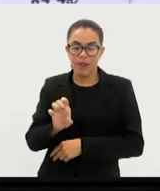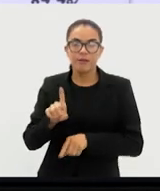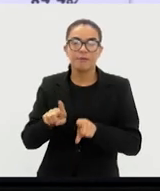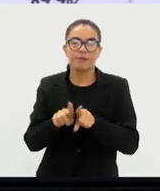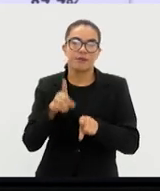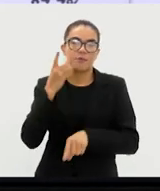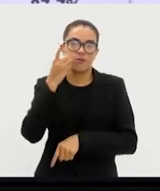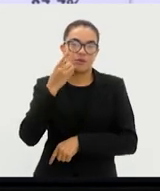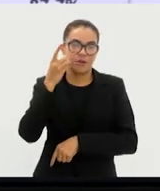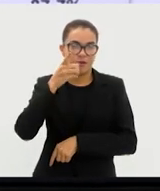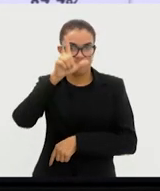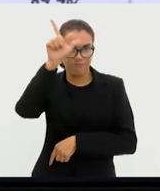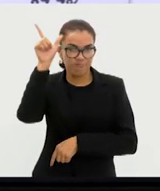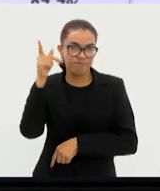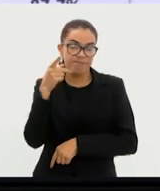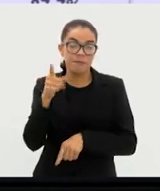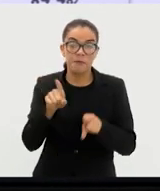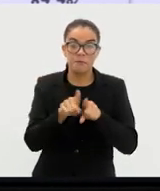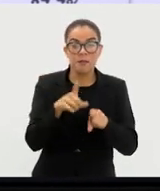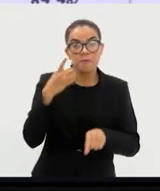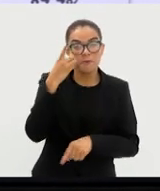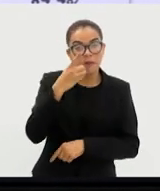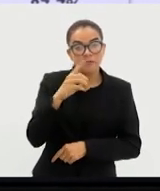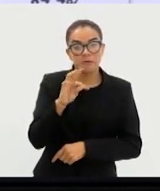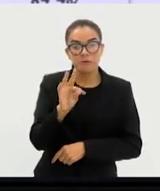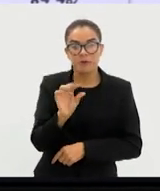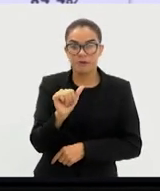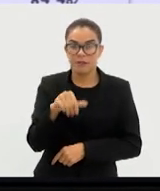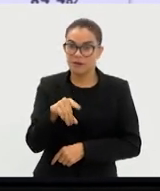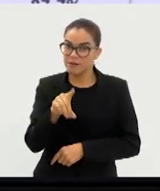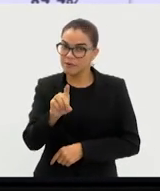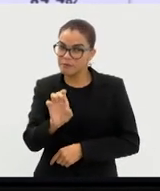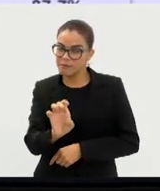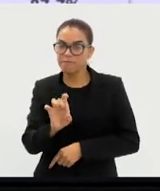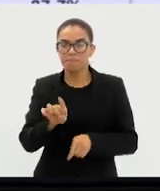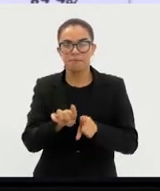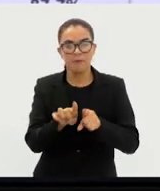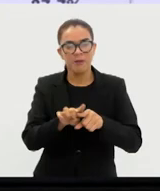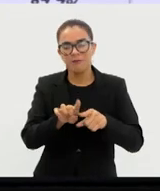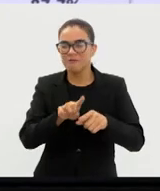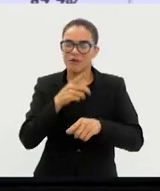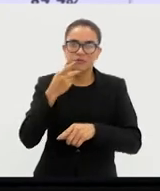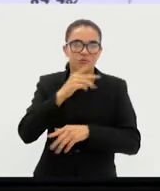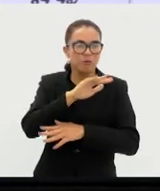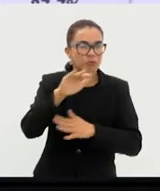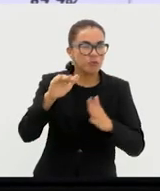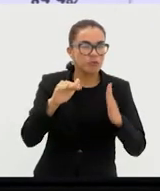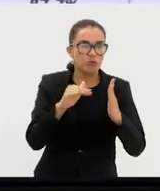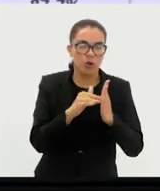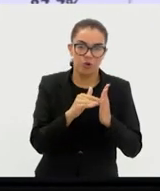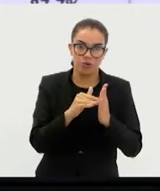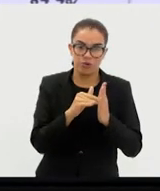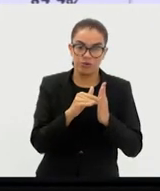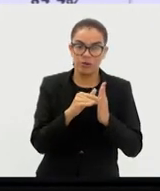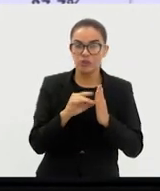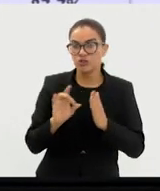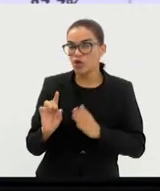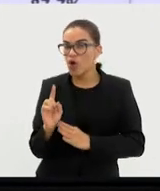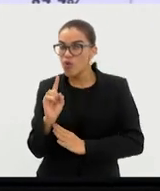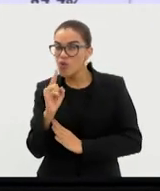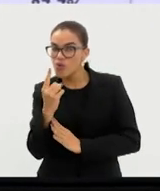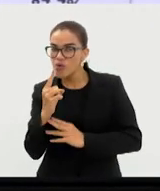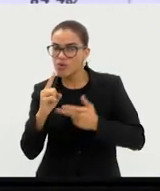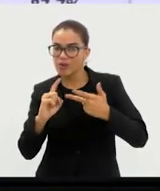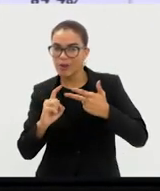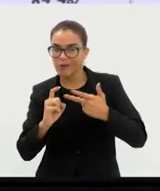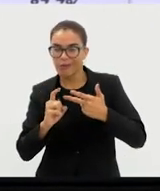esforço, o deputado Tange até tangenciou a questão também de toda a questão da unidade. Né? O problema não é só do Executivo,